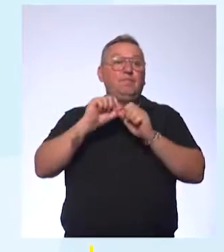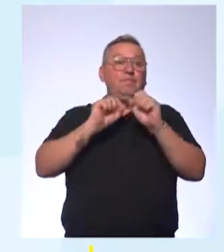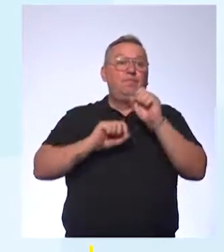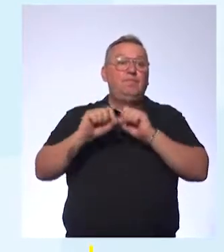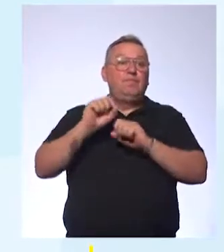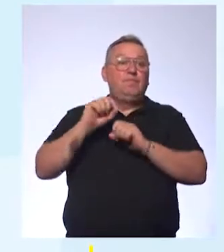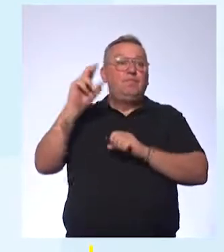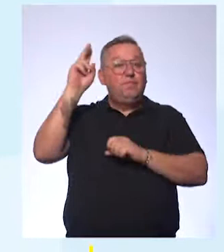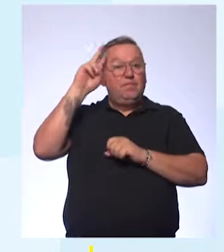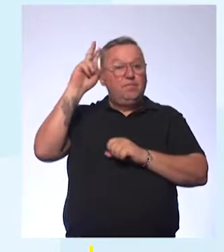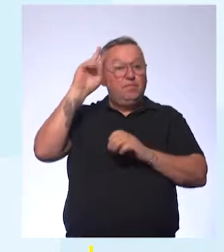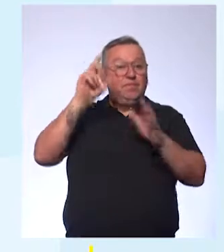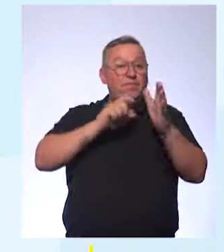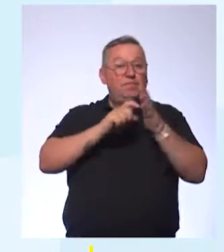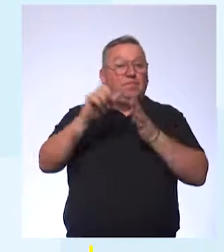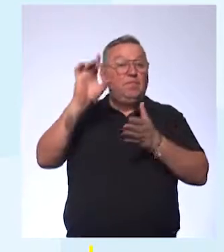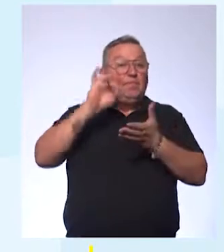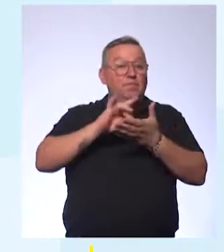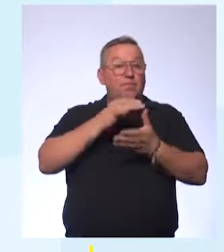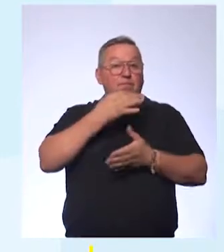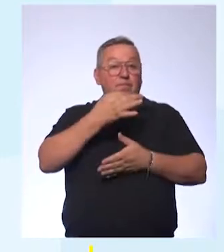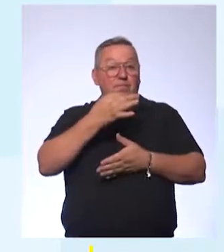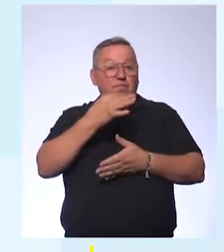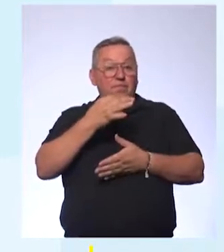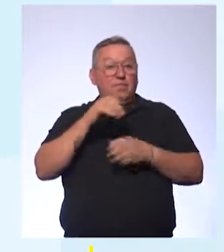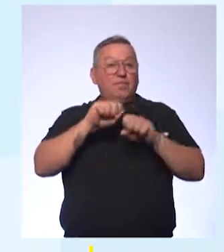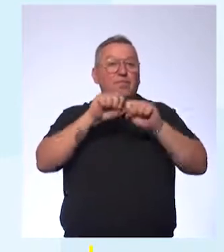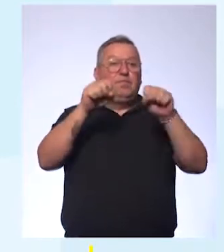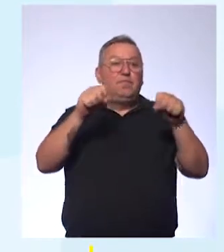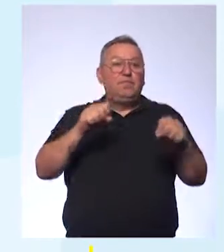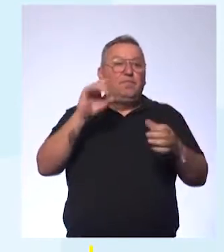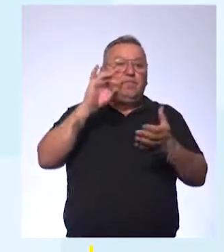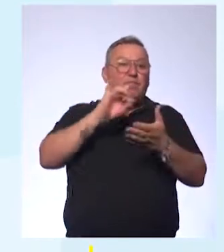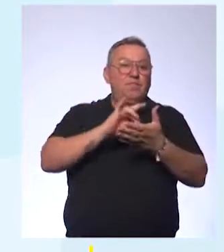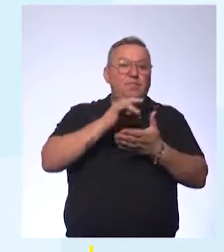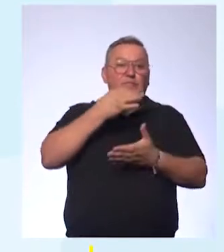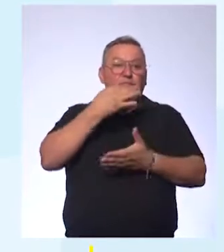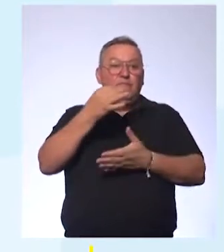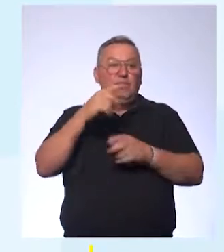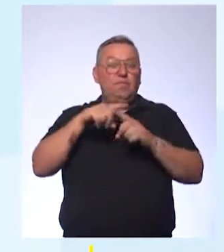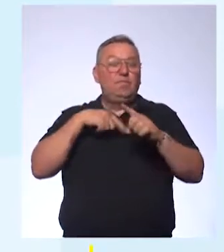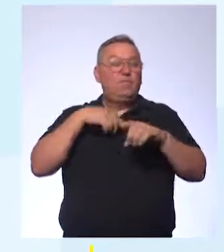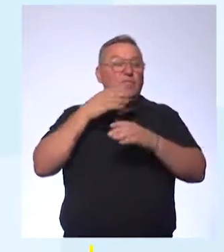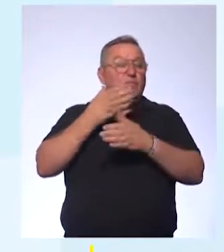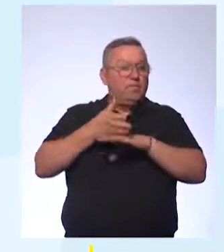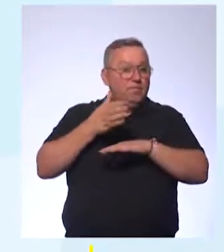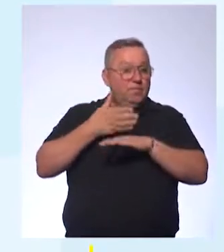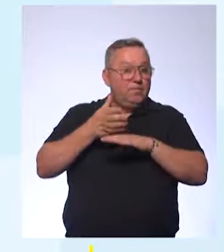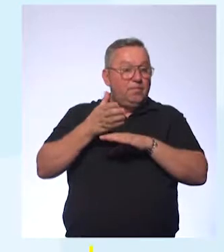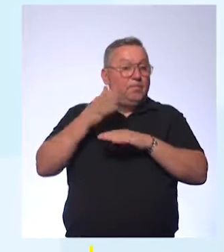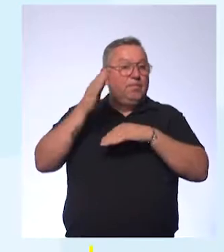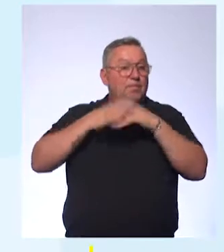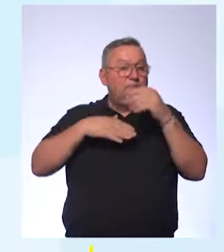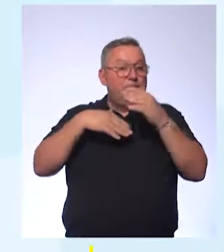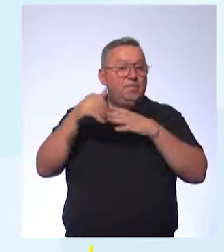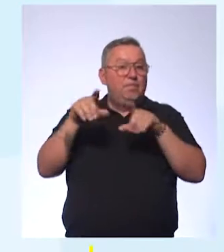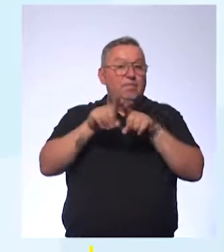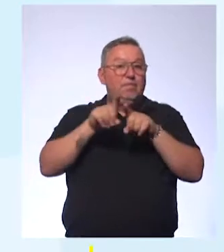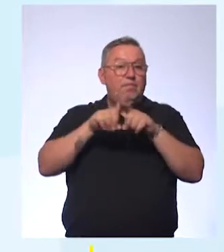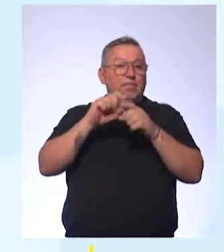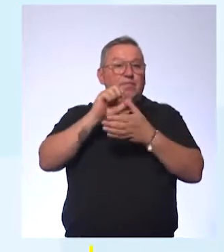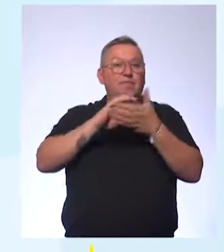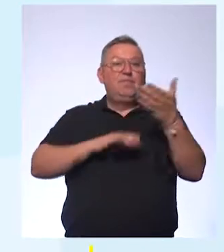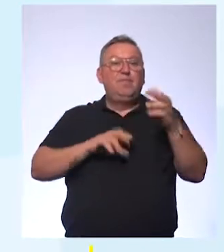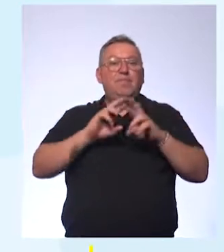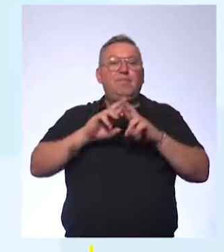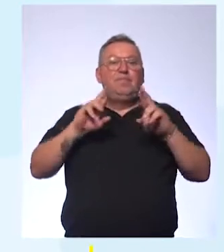Nós retomamos aí conceito de fato e opinião, sistematizamos aí fato de opinião por meio de uma atividade prática e tivemos essa atividade aí